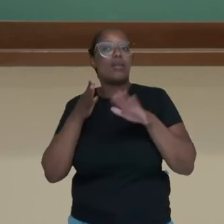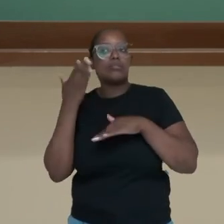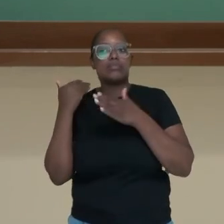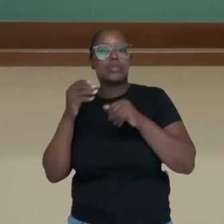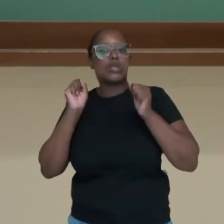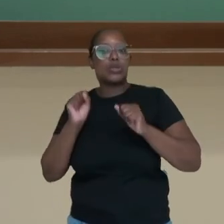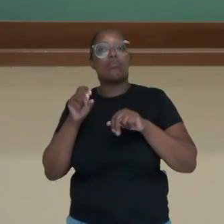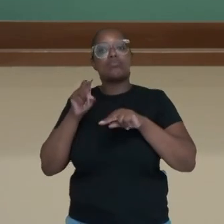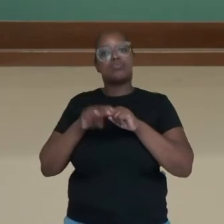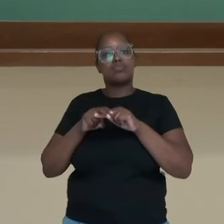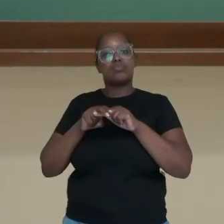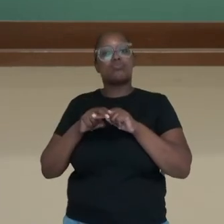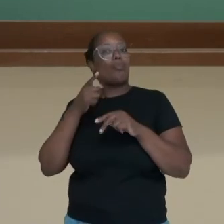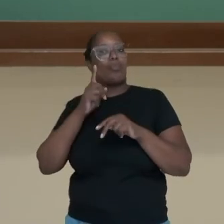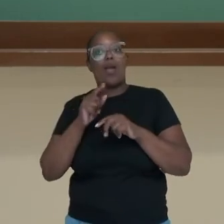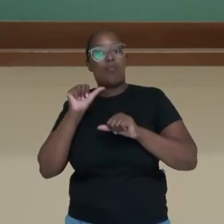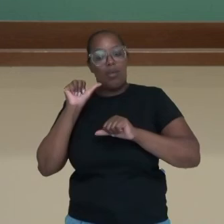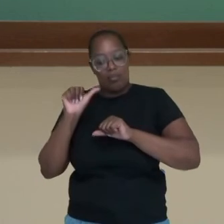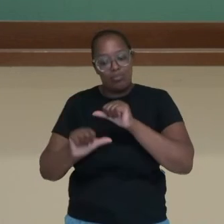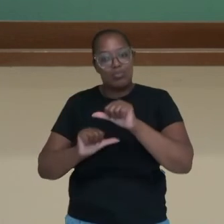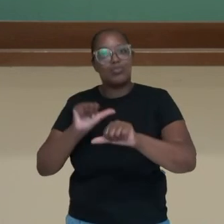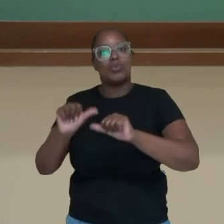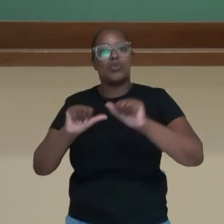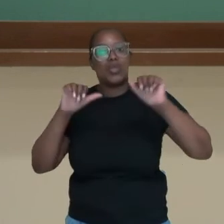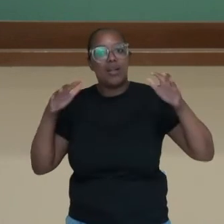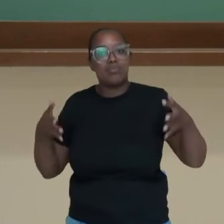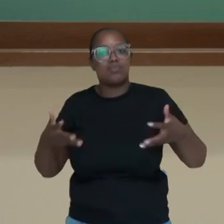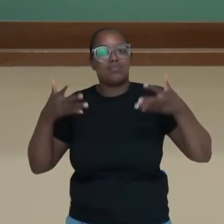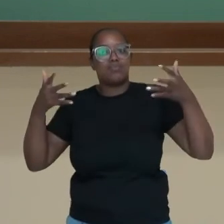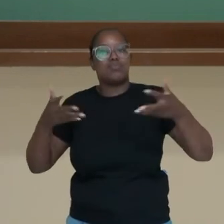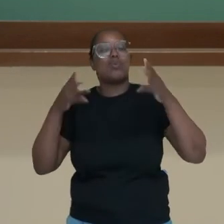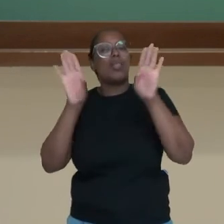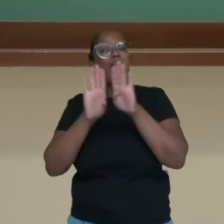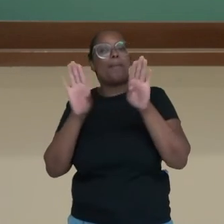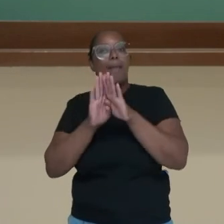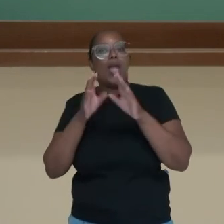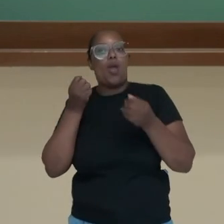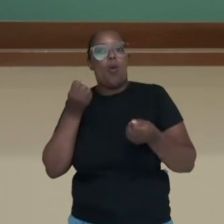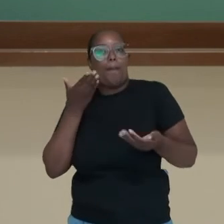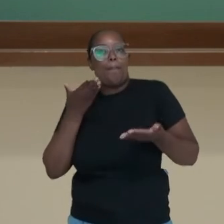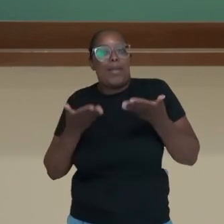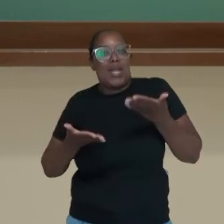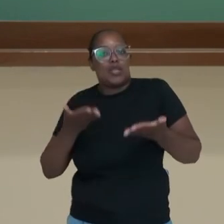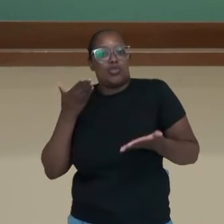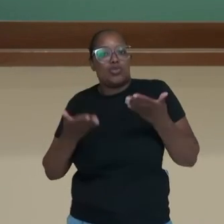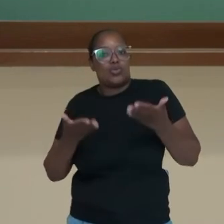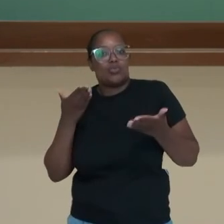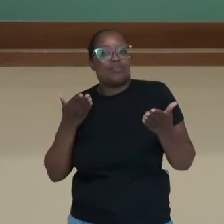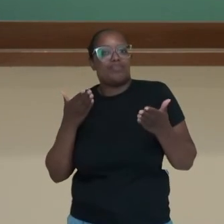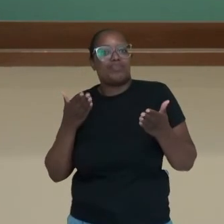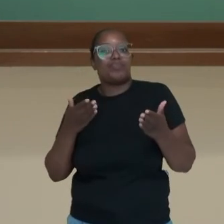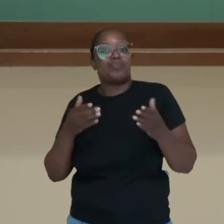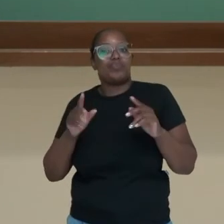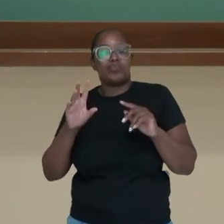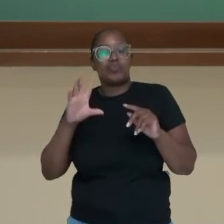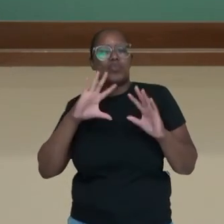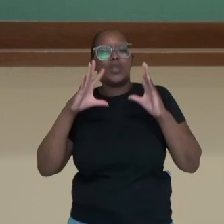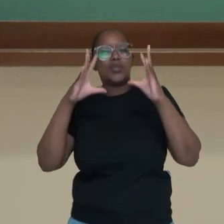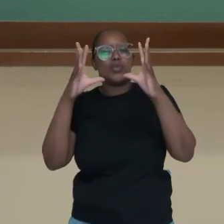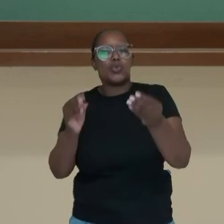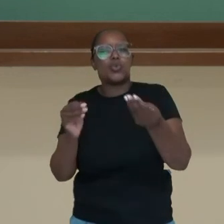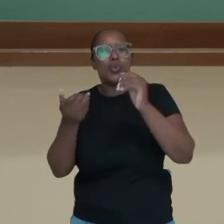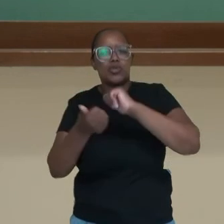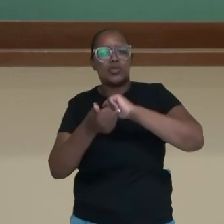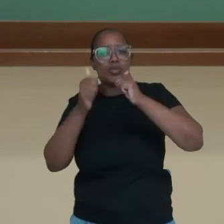na redução, né, do peso, na sociabilização. Então, como todo esporte,